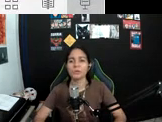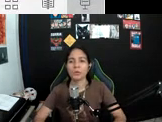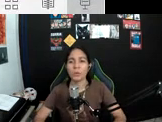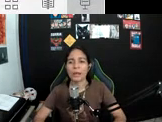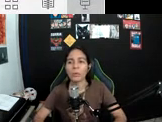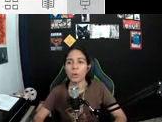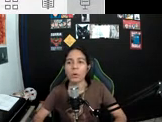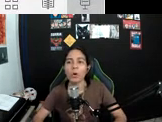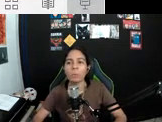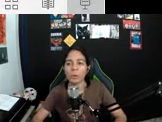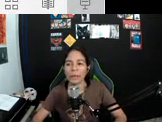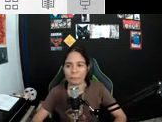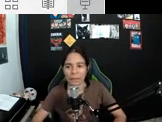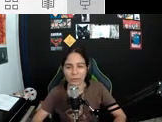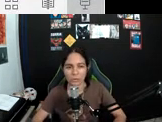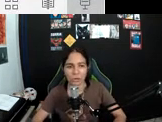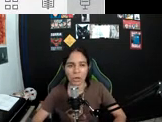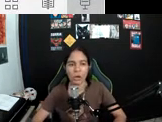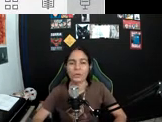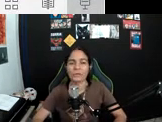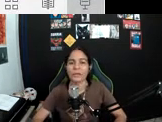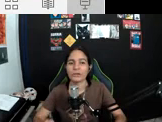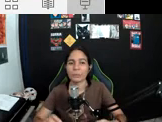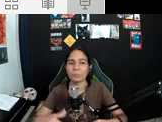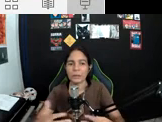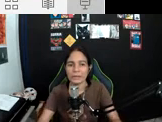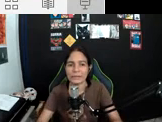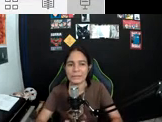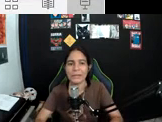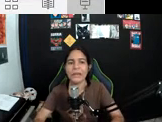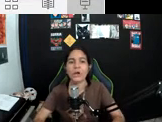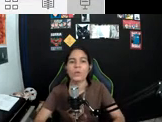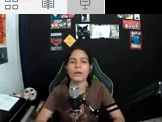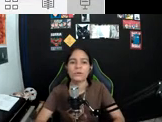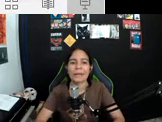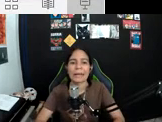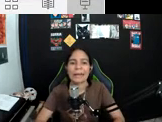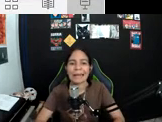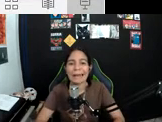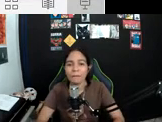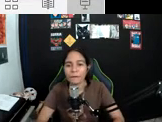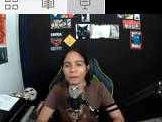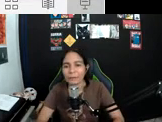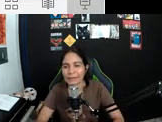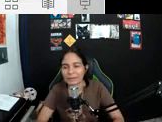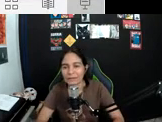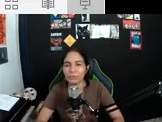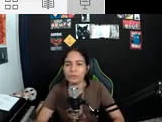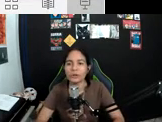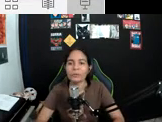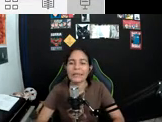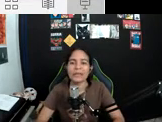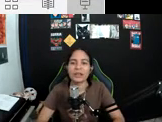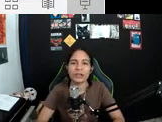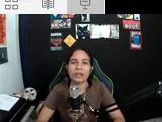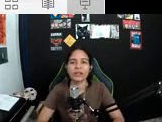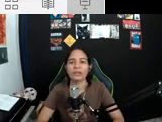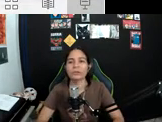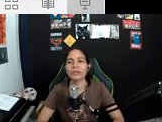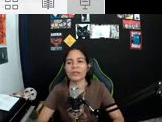título de doutor é um complemento, ou seja, um plus, quanto à afirmação de